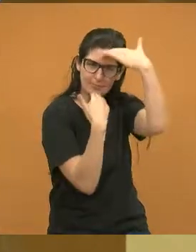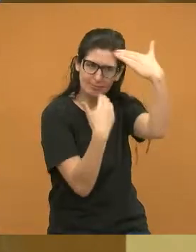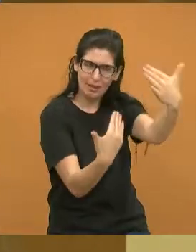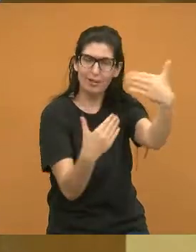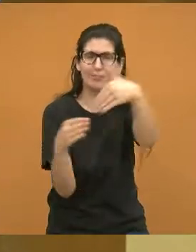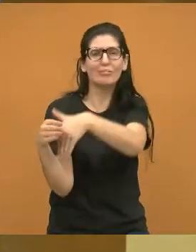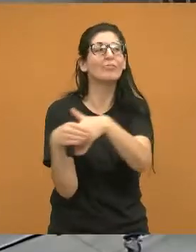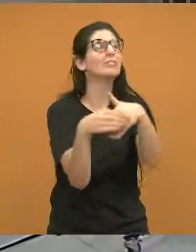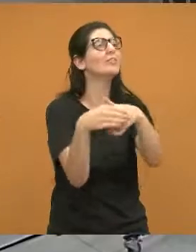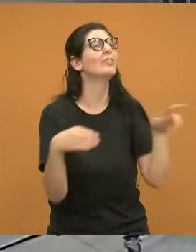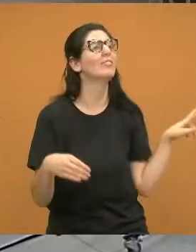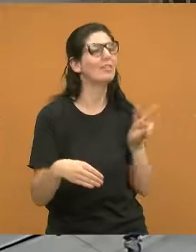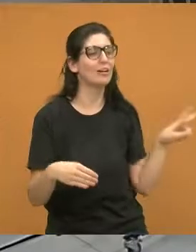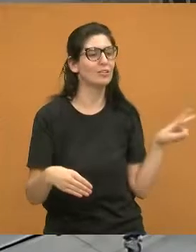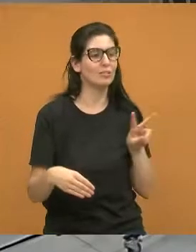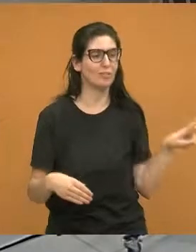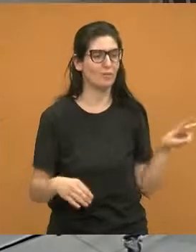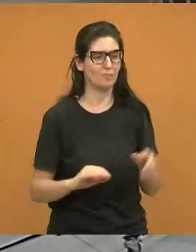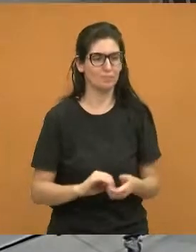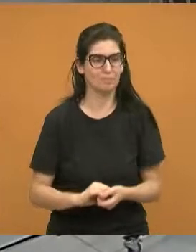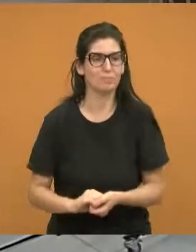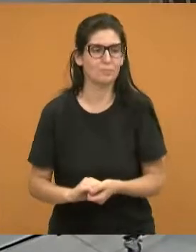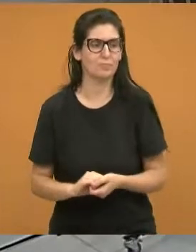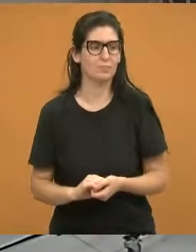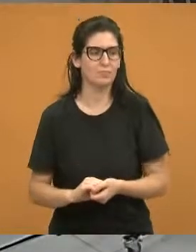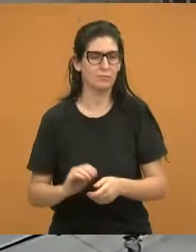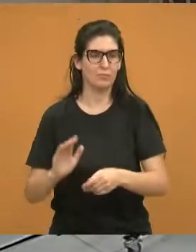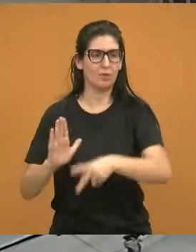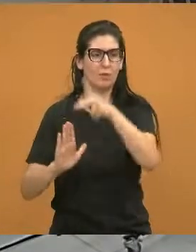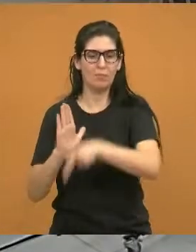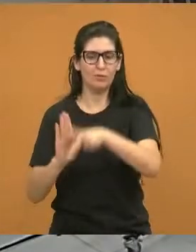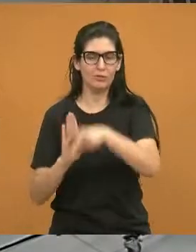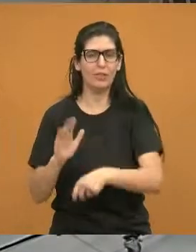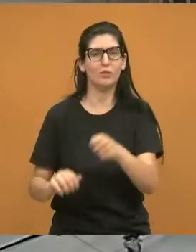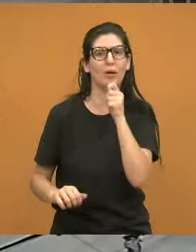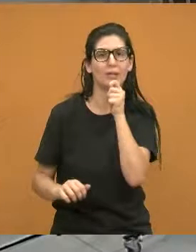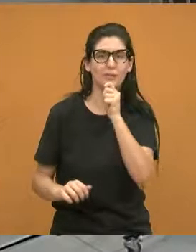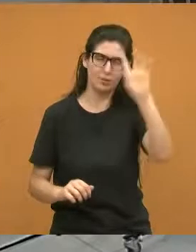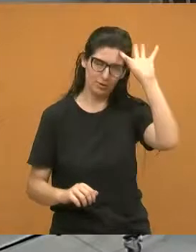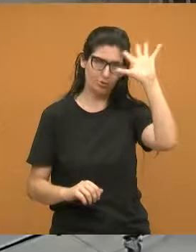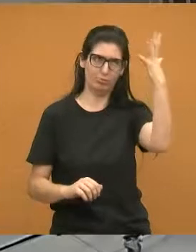votação de todos os vereadores. O projeto está em discussão.